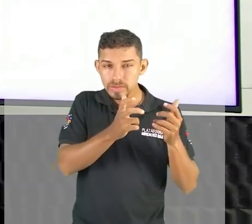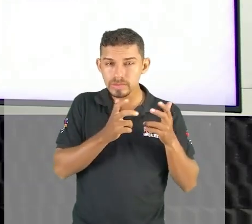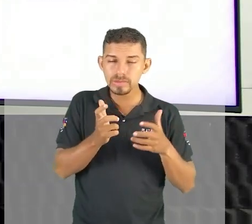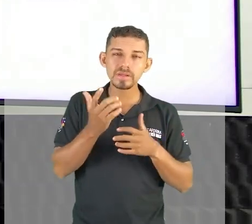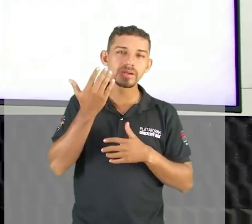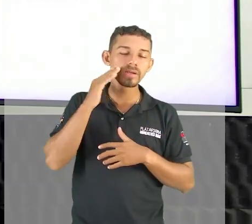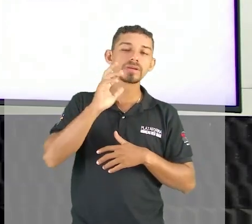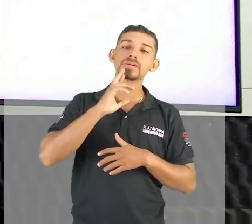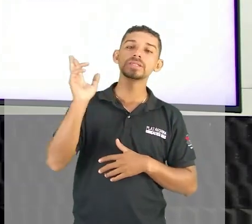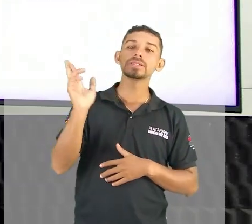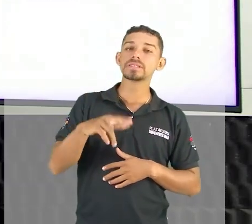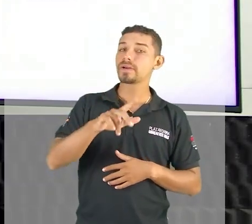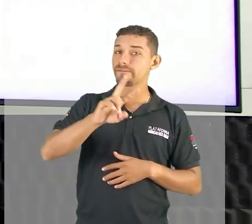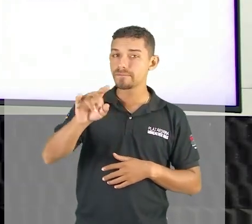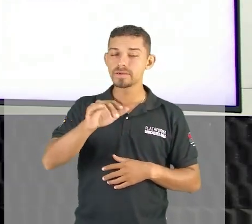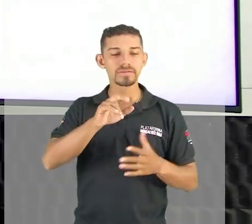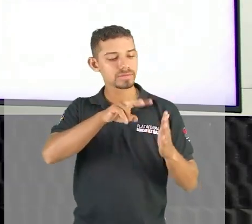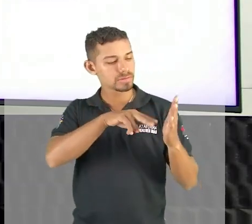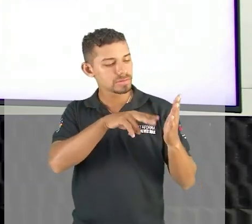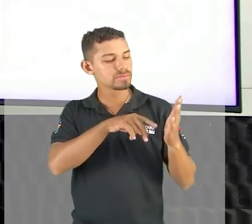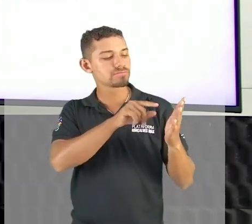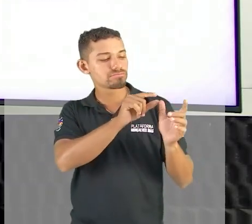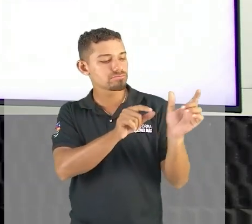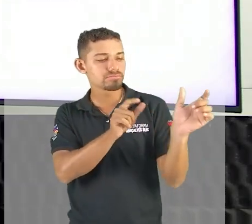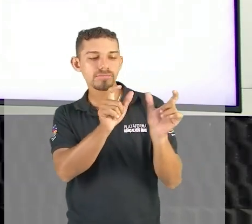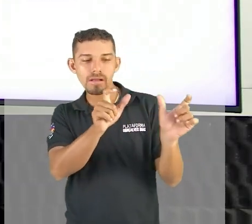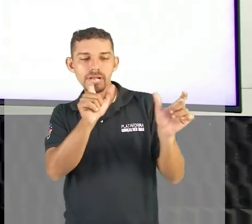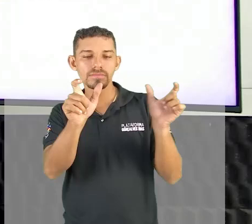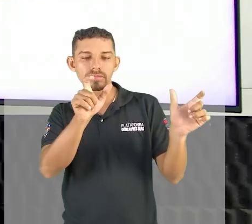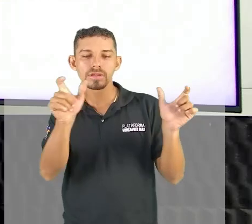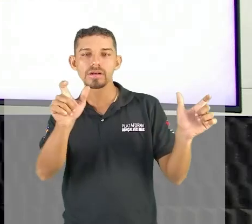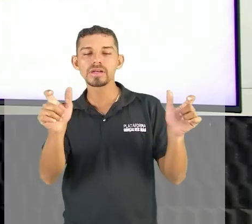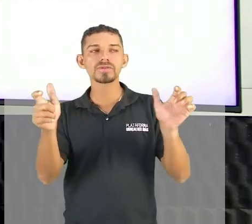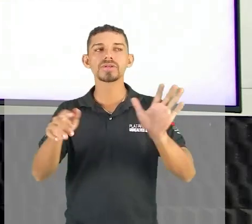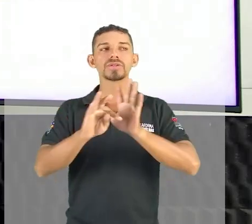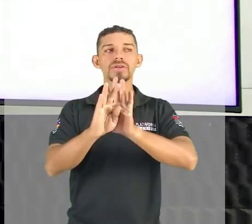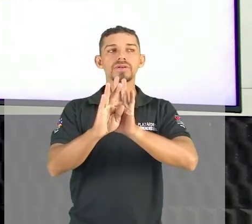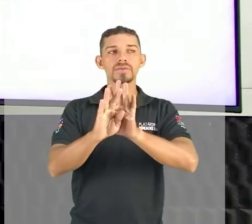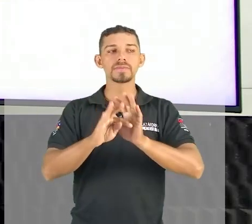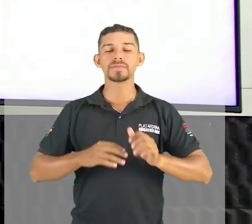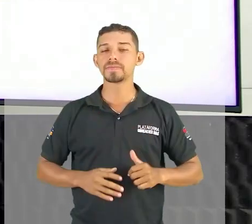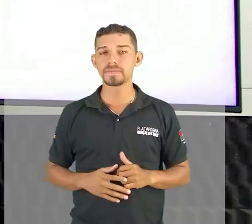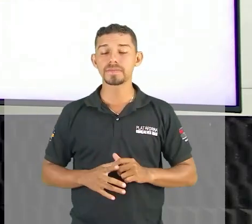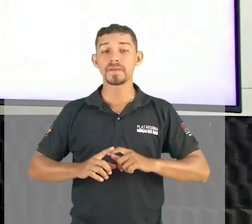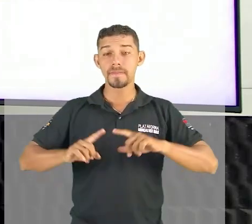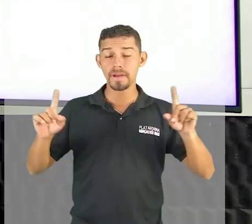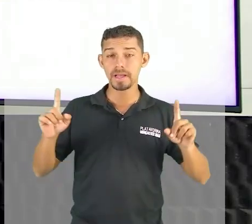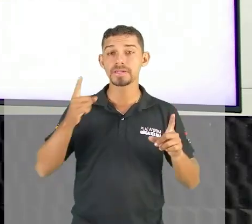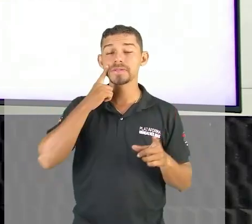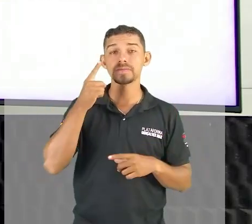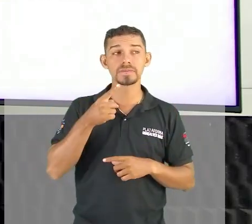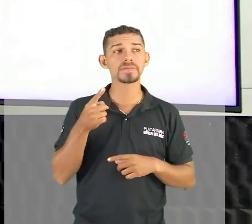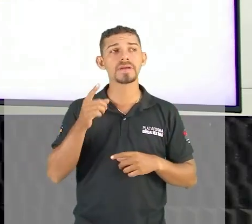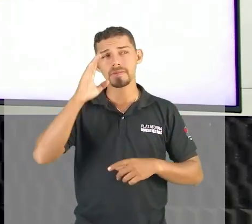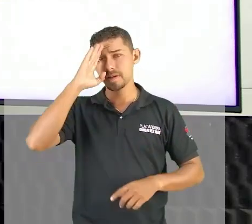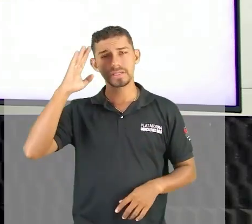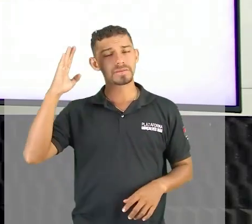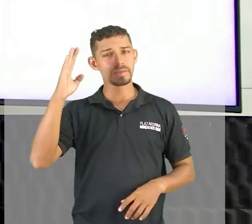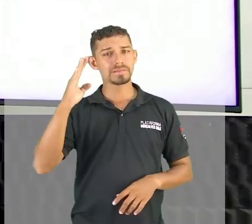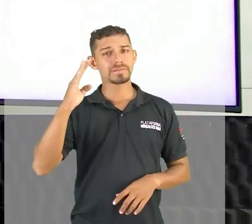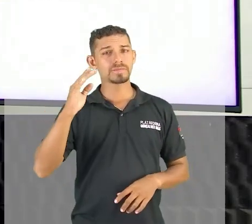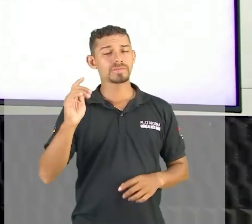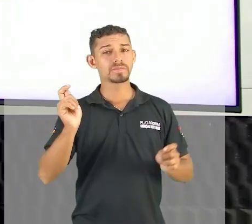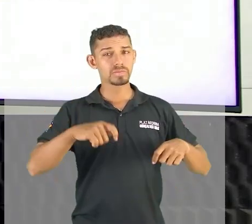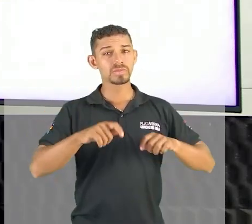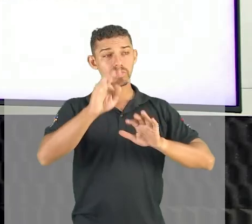impressões que a gente vai lendo e vai consolidando as interpretações o que texto tá apresentando mas o a base principal da